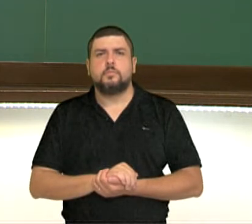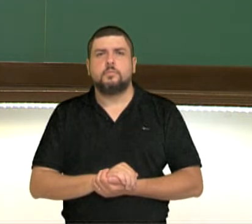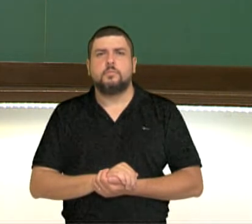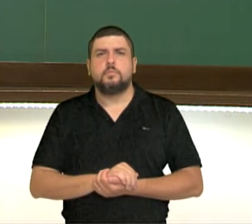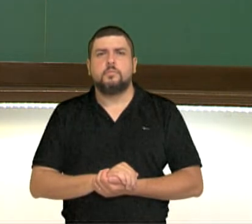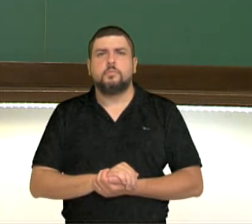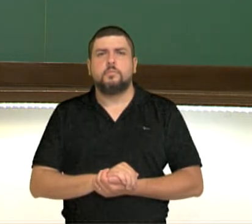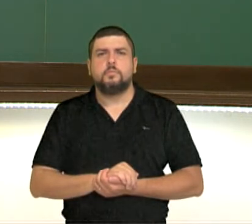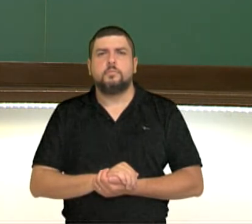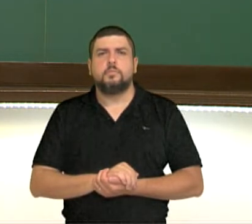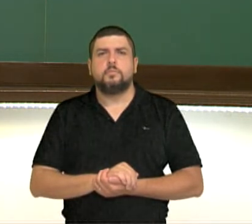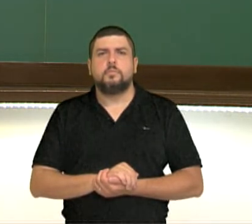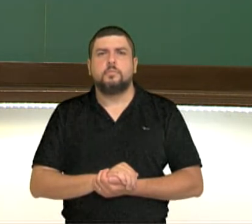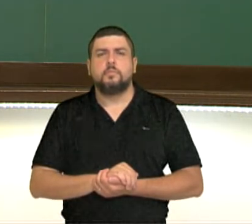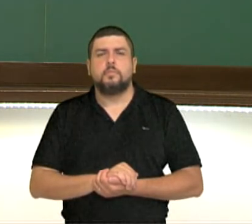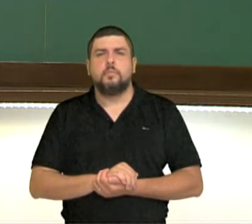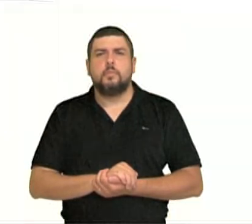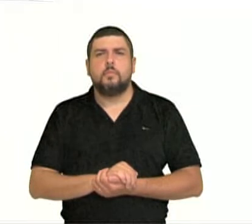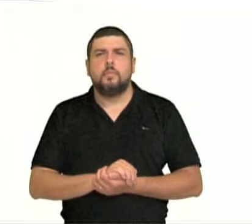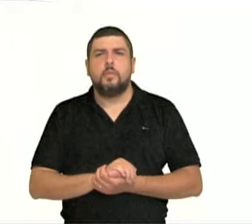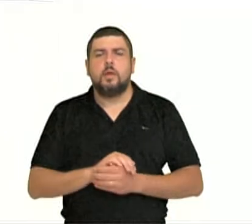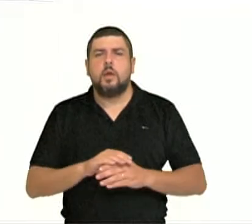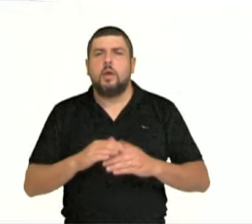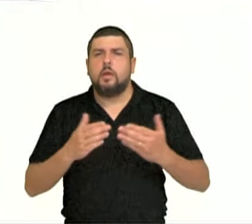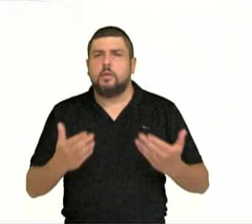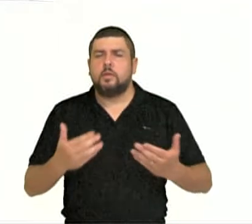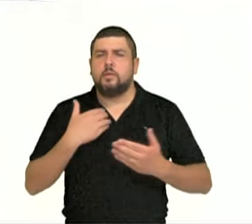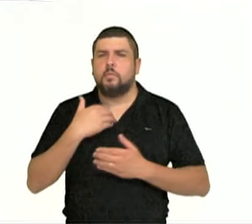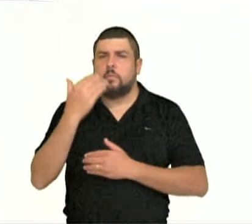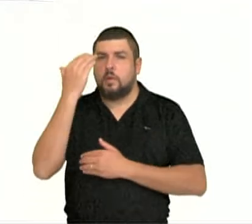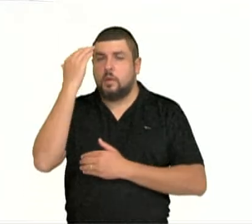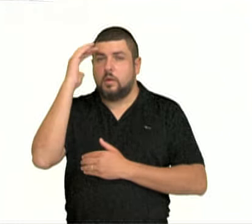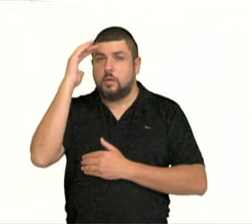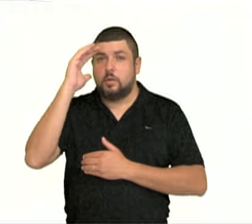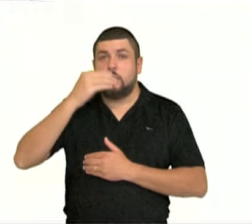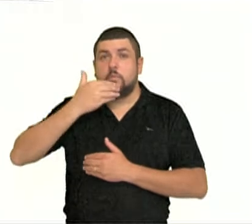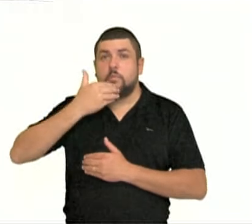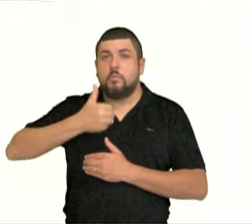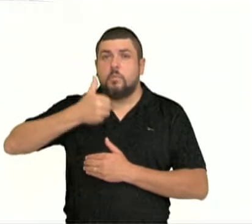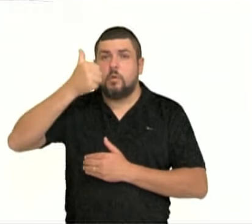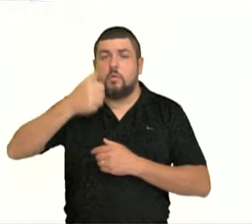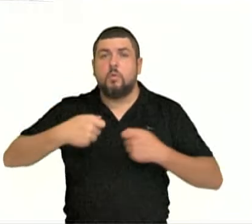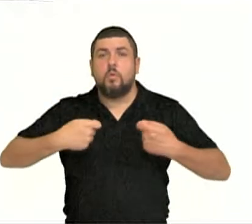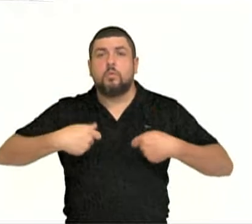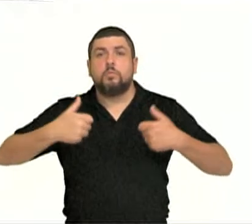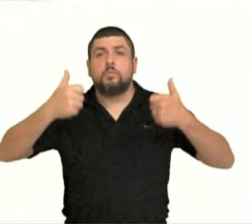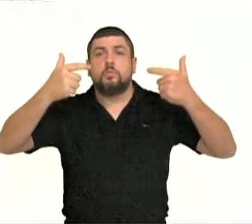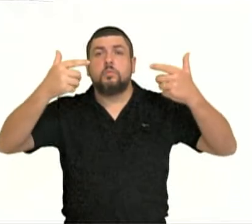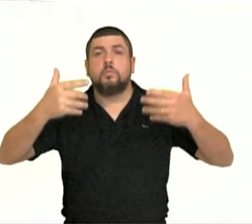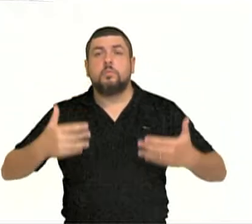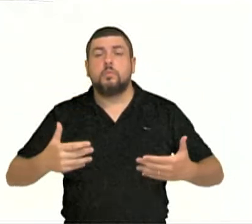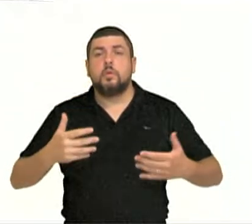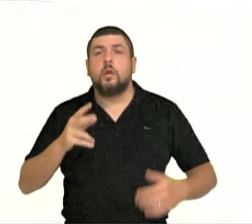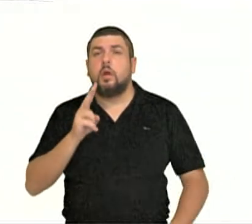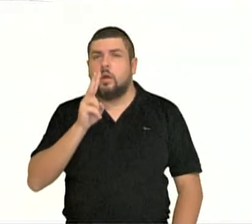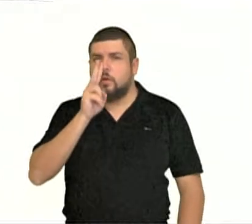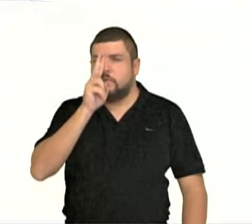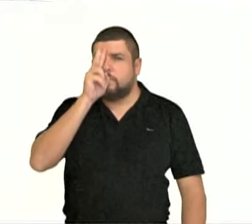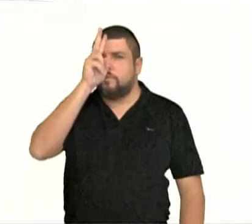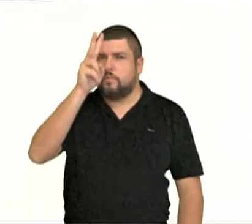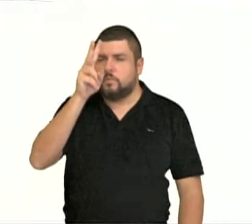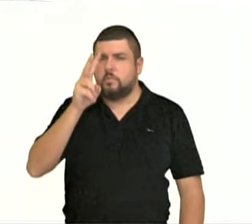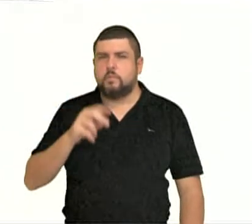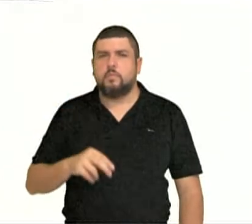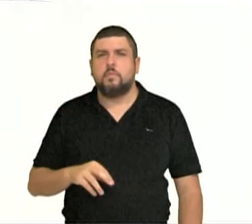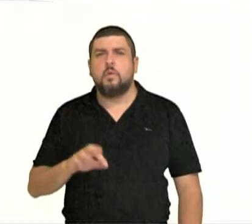Queridos, bem, para a gente poder entender um pouquinho melhor, nós vamos falar um pouquinho sobre força, certo? A força ela é